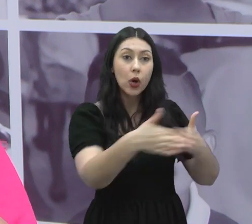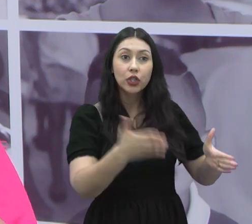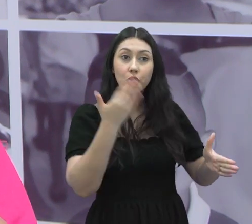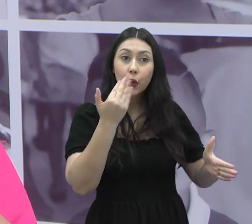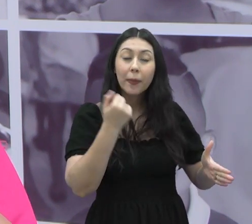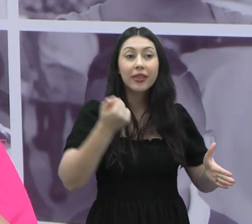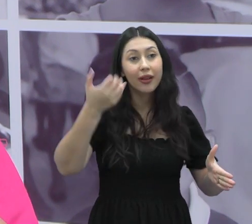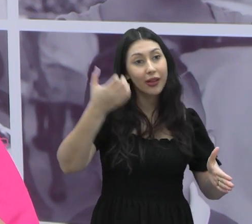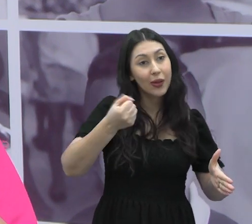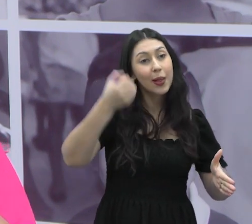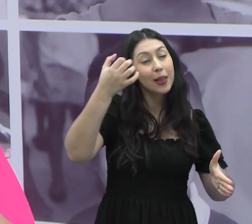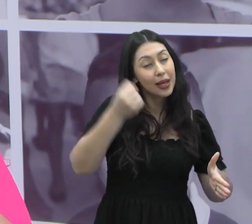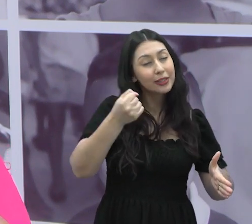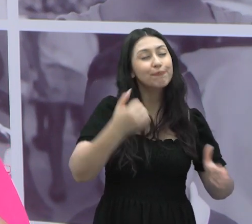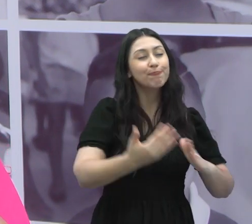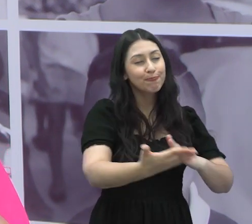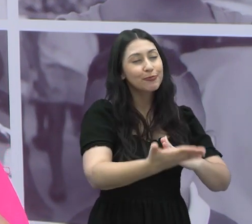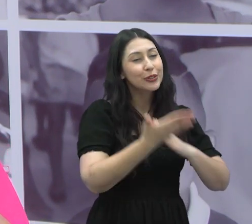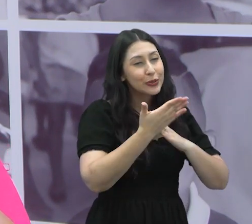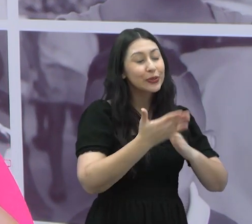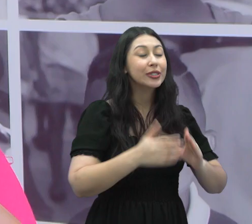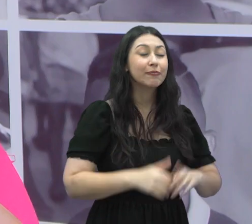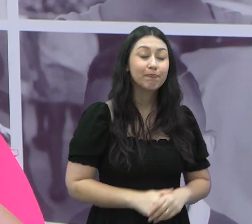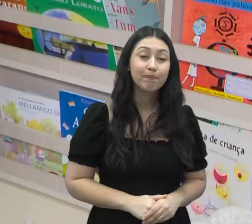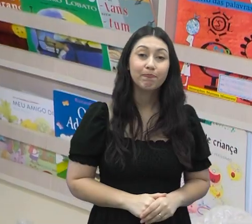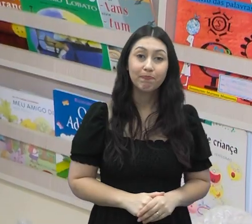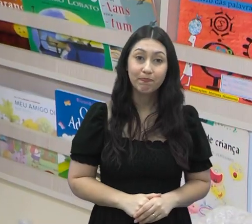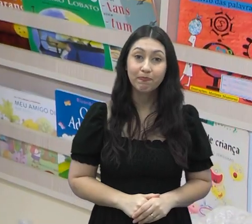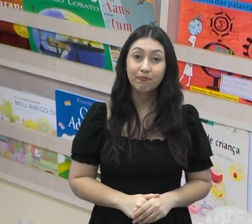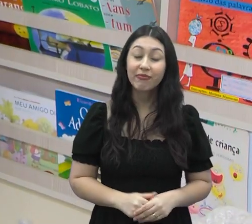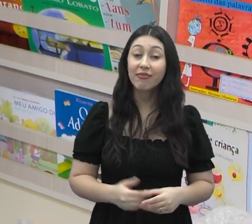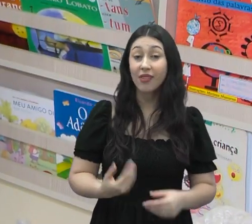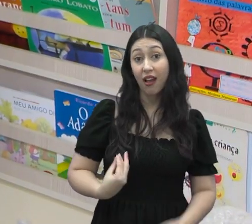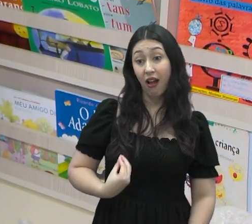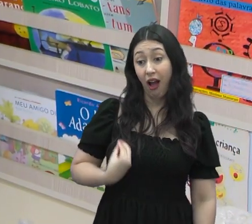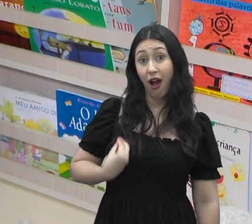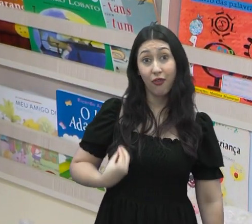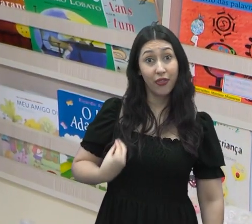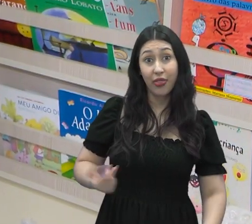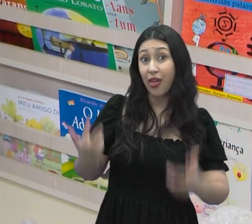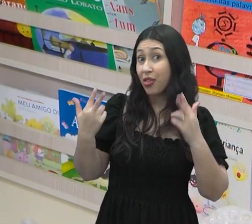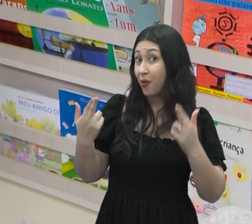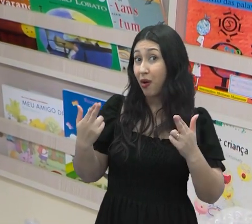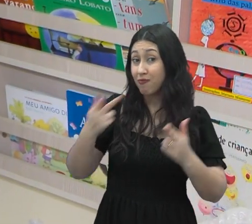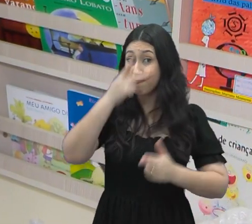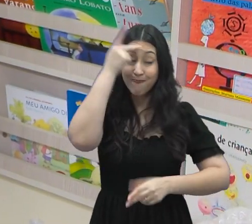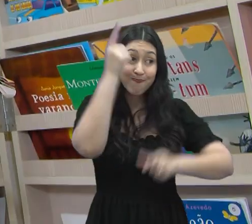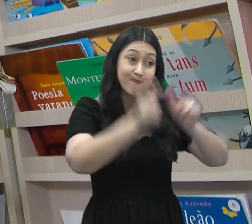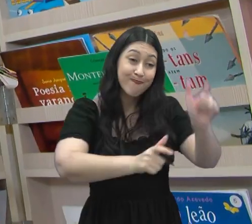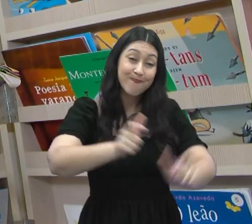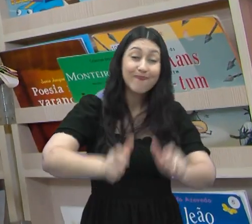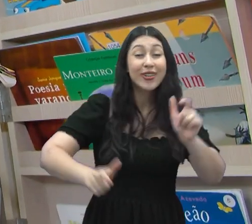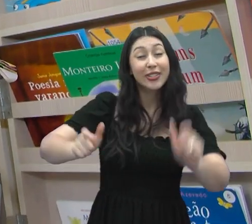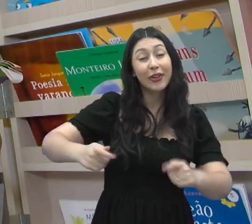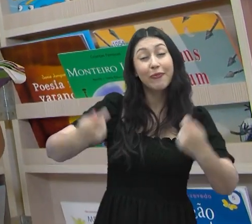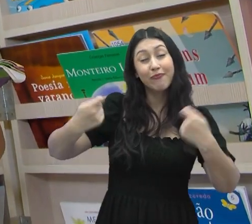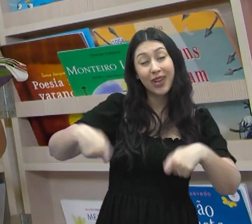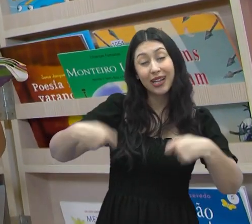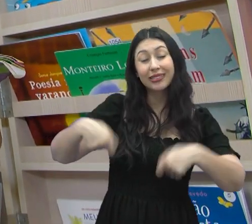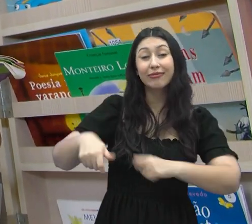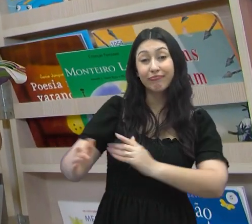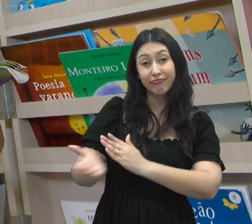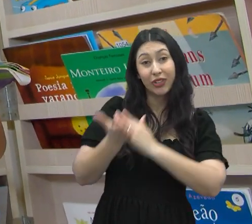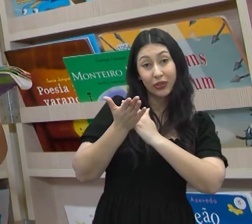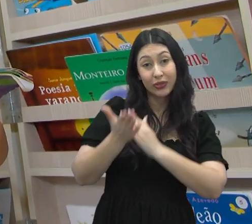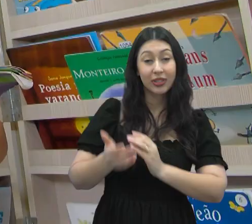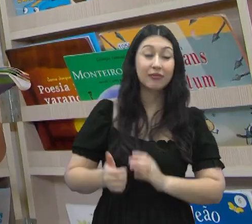cesta básica e o leite das crianças, né? Que eles ajudam também. E essa é a realidade de muita gente que precisa contar com